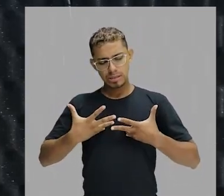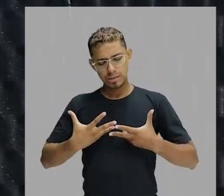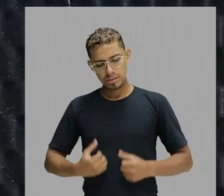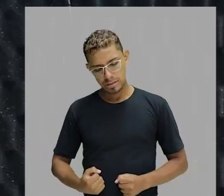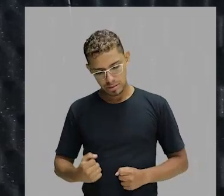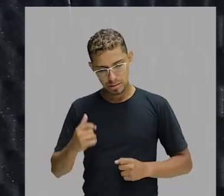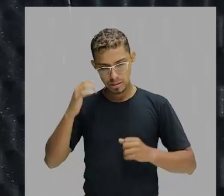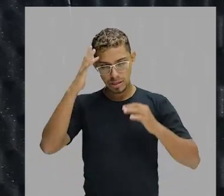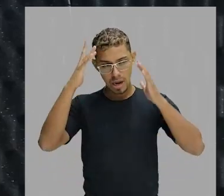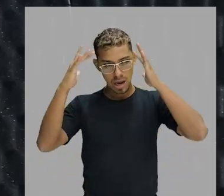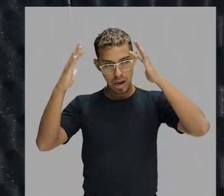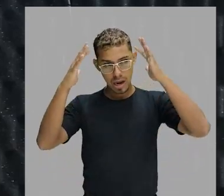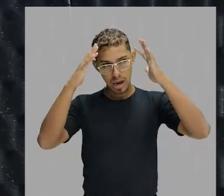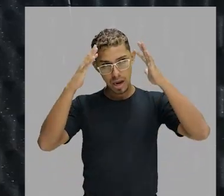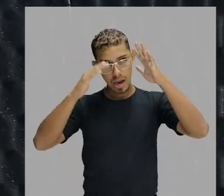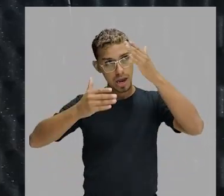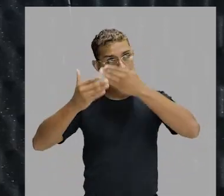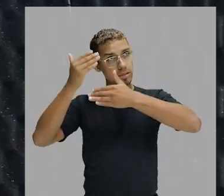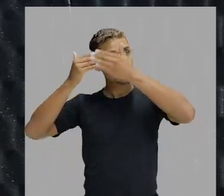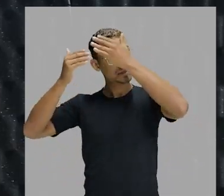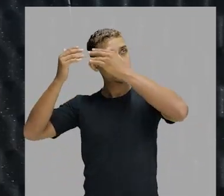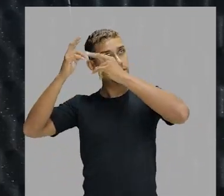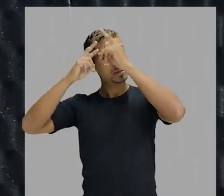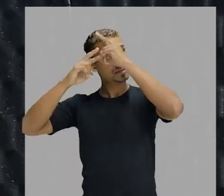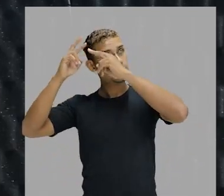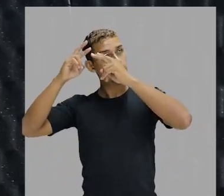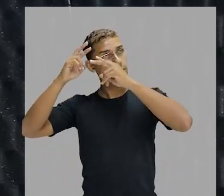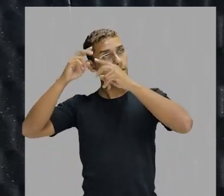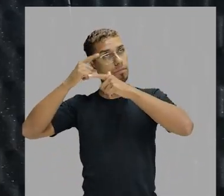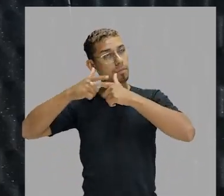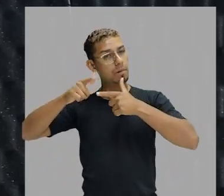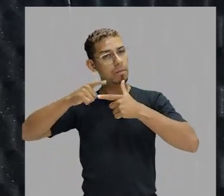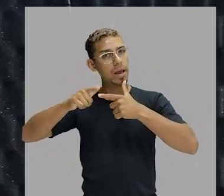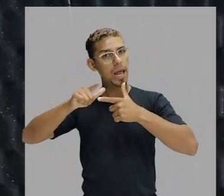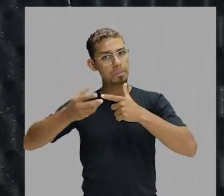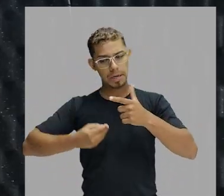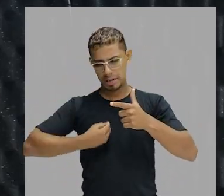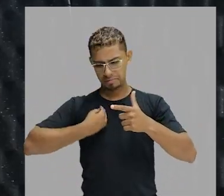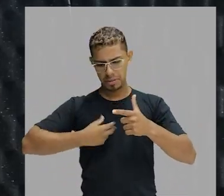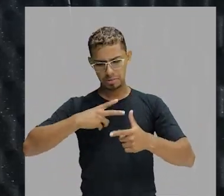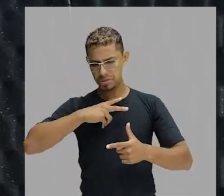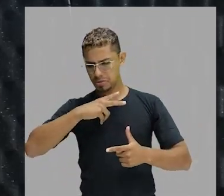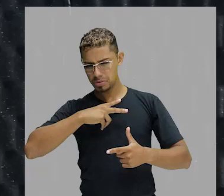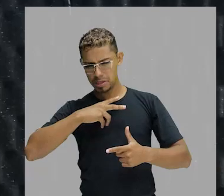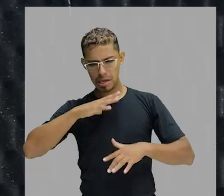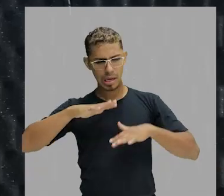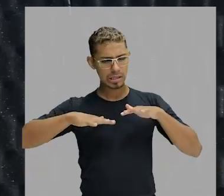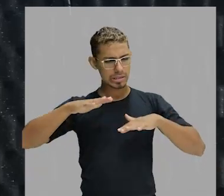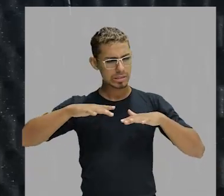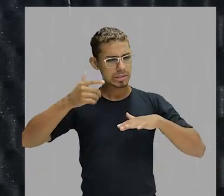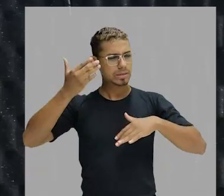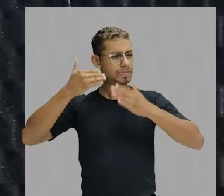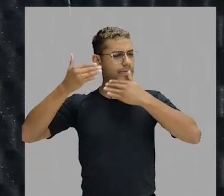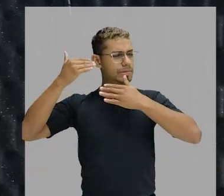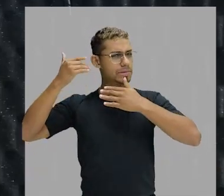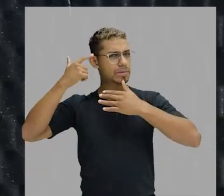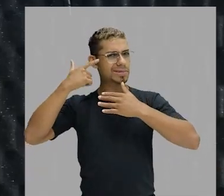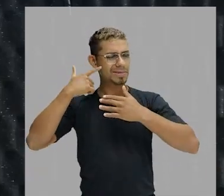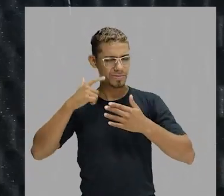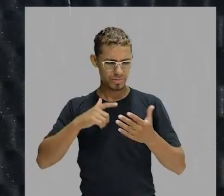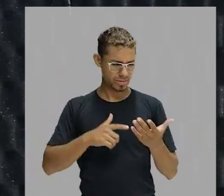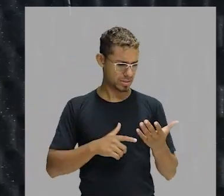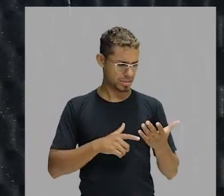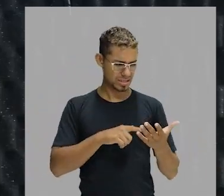pode com o tempo acabar esquecendo ali, dar aquele famoso lapso de memória, né? E na hora do gabarito tu vai lá e marca, e aí tu vai procurar a